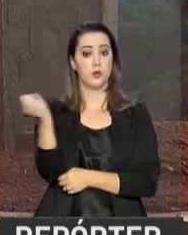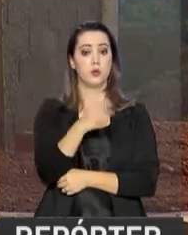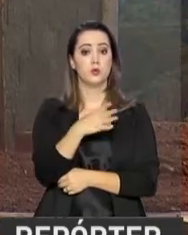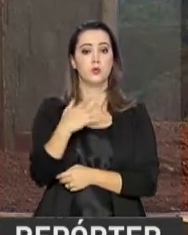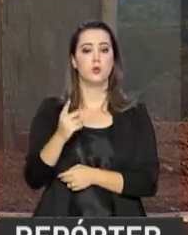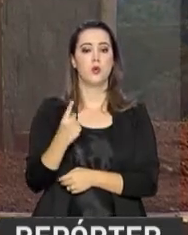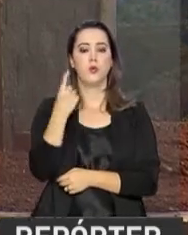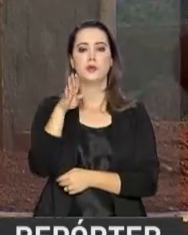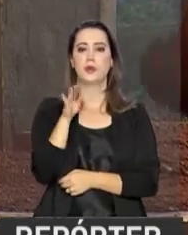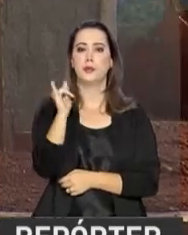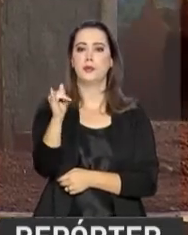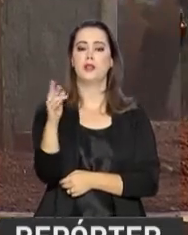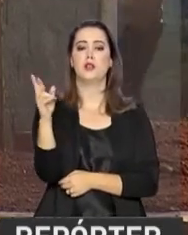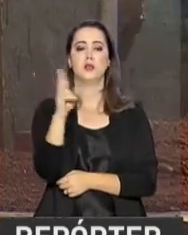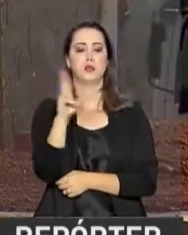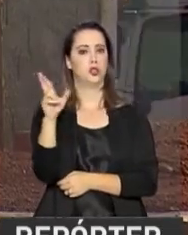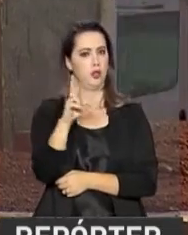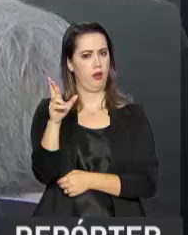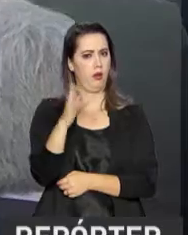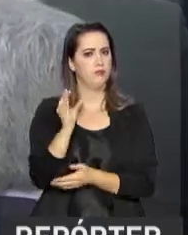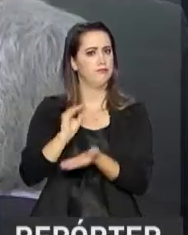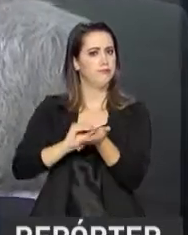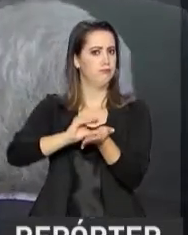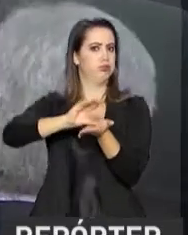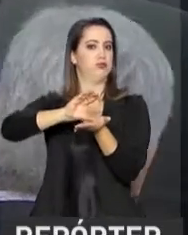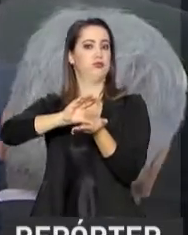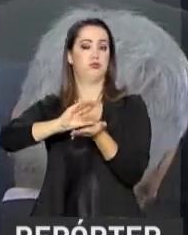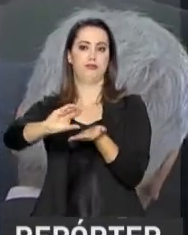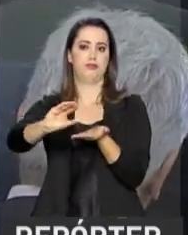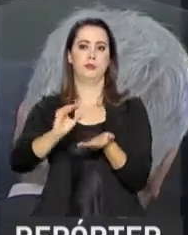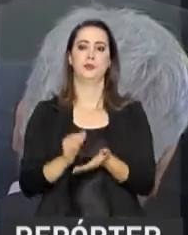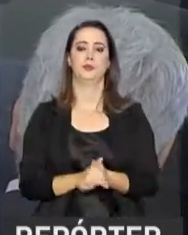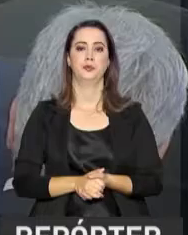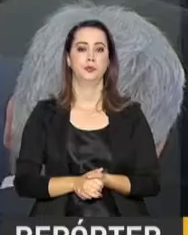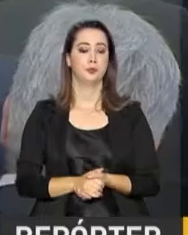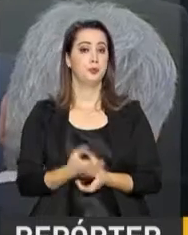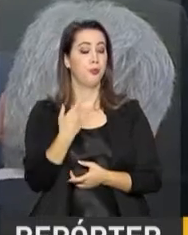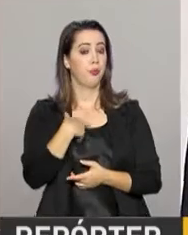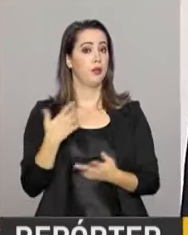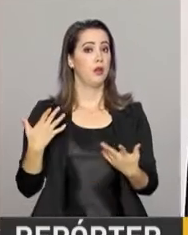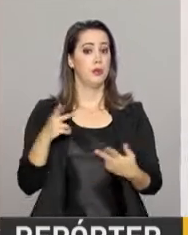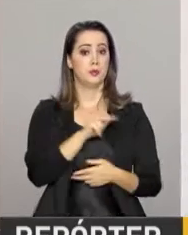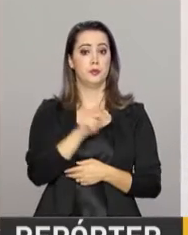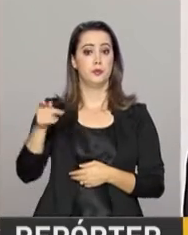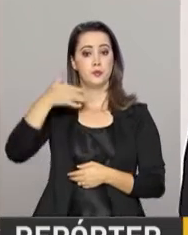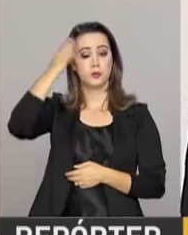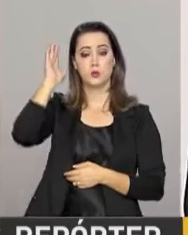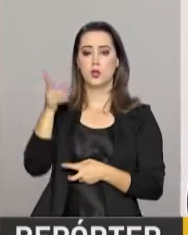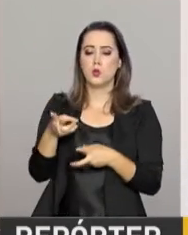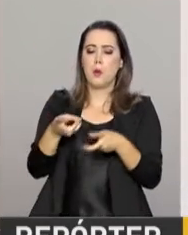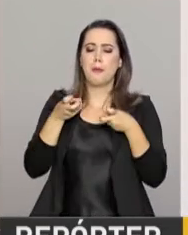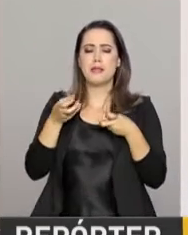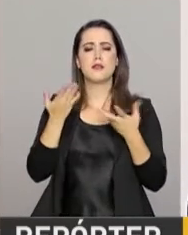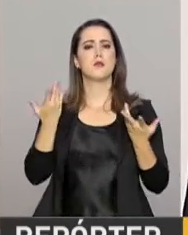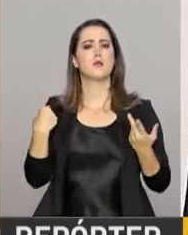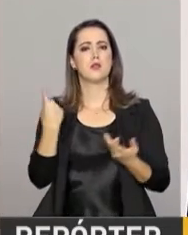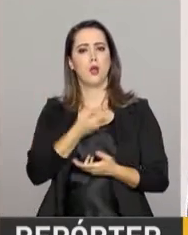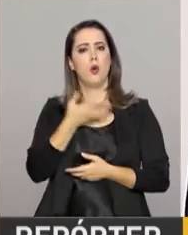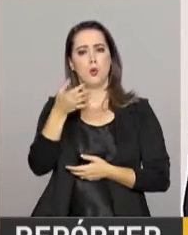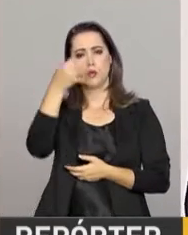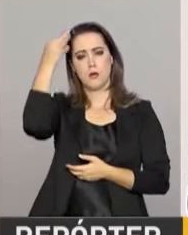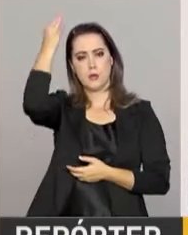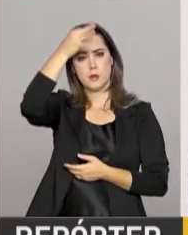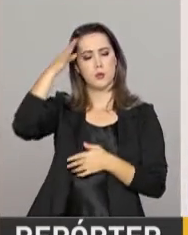de um bilhão e meio de reais se antes o presidente michel temer a sua sensibilidade o seu espírito